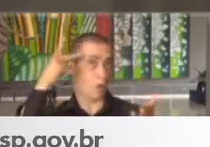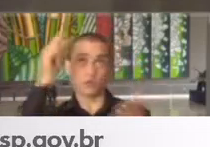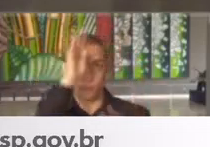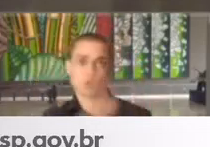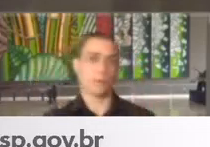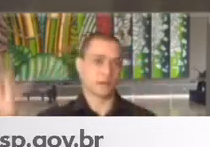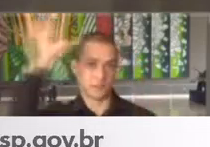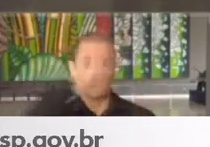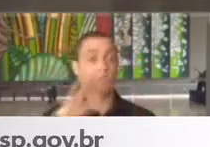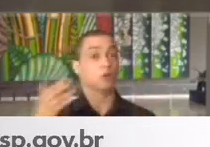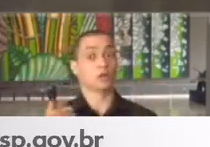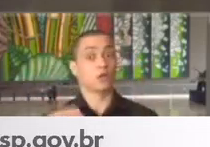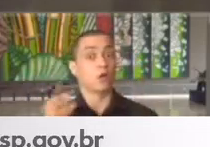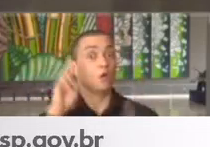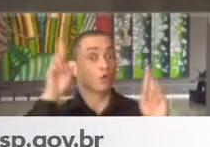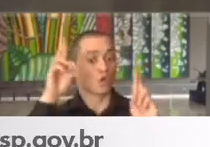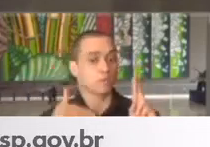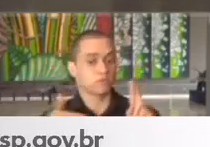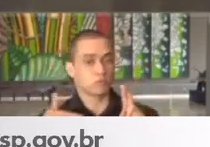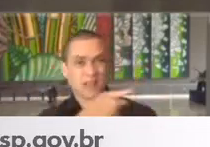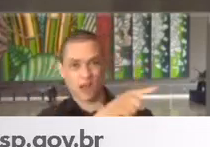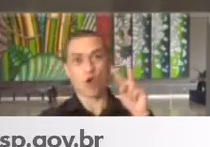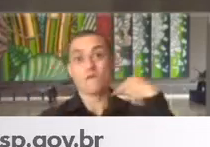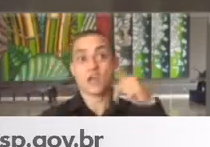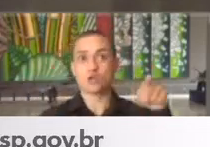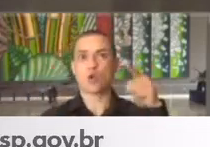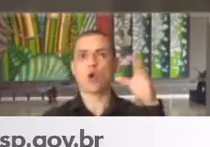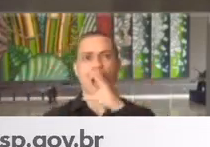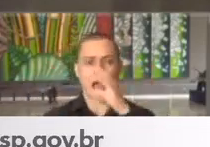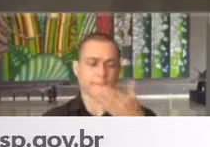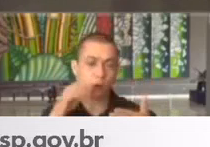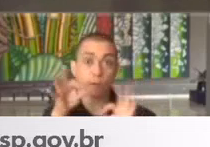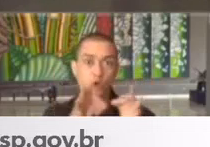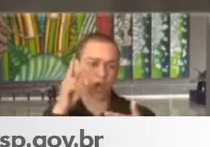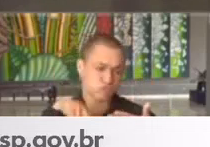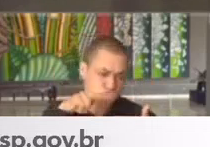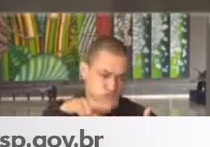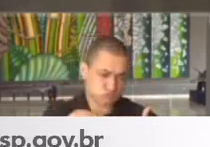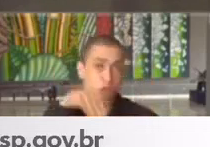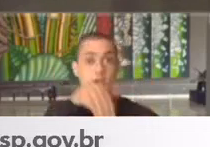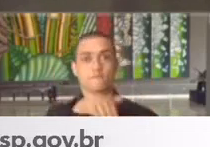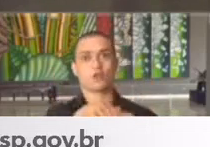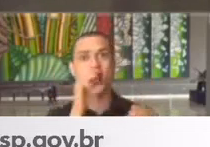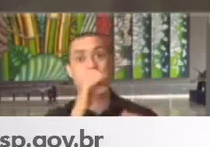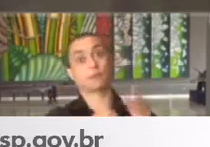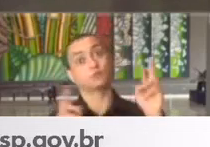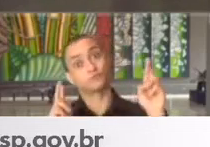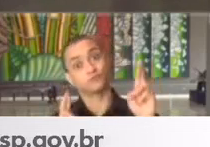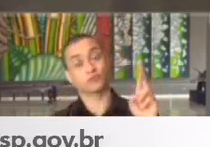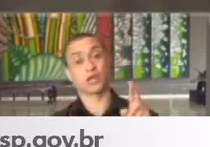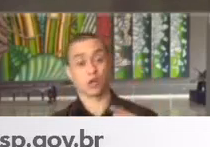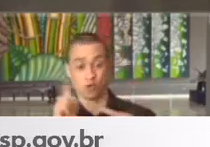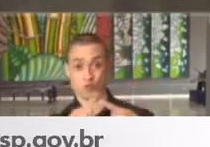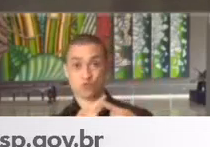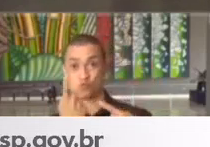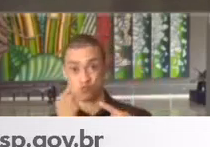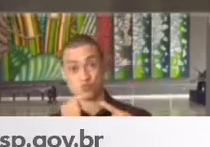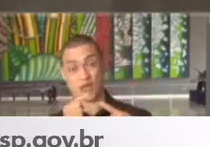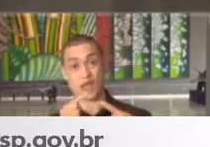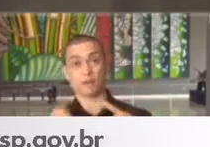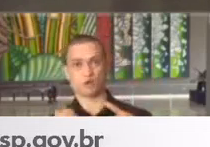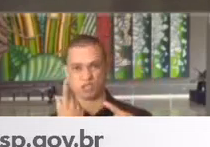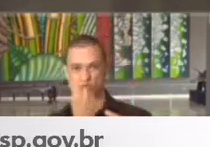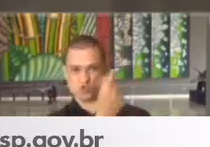brevidade possível, que agora a Câmara Municipal possa analisar esses dois projetos importantes, um deles para que a gente possa ter